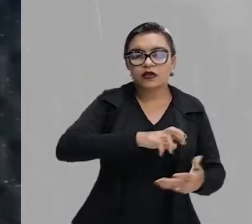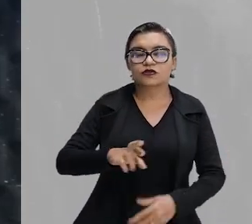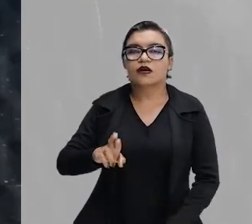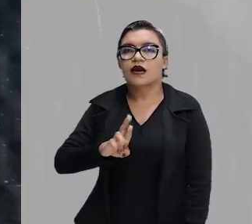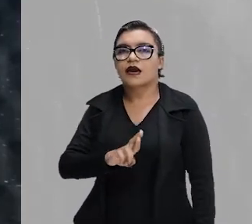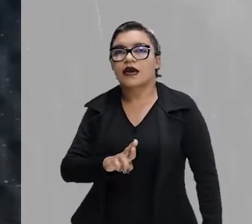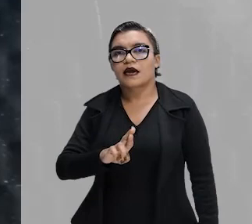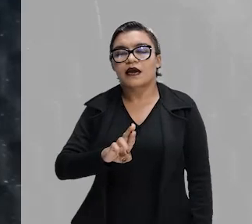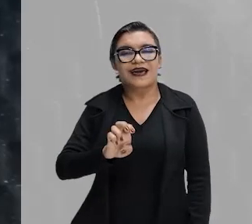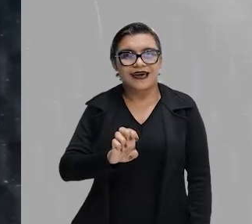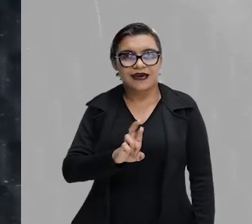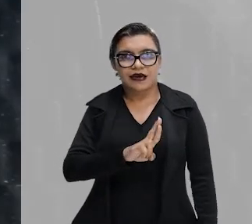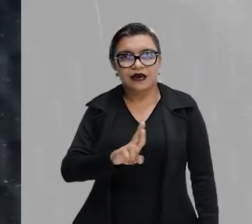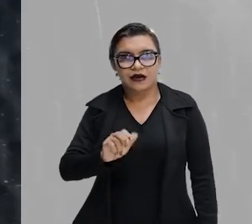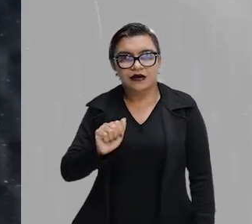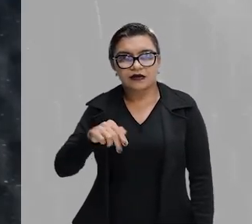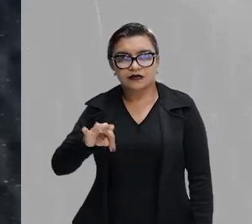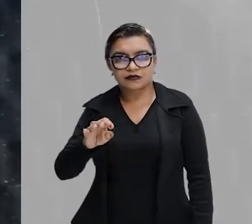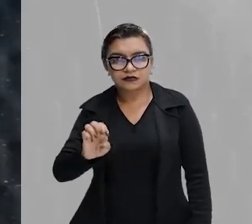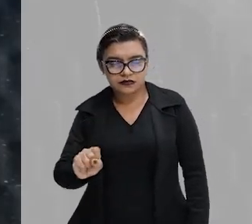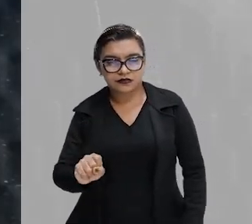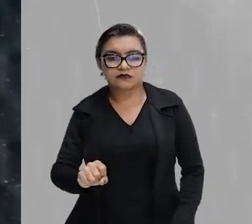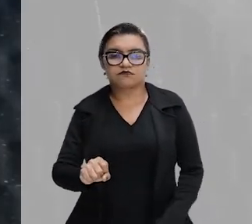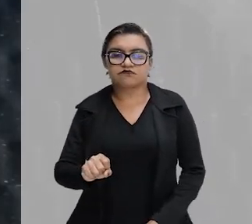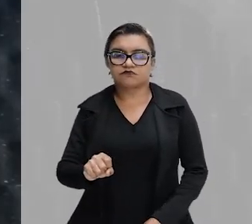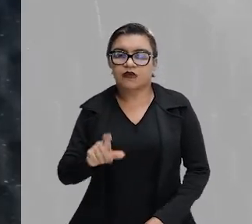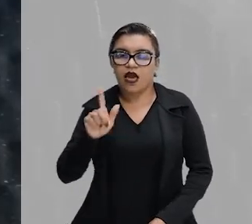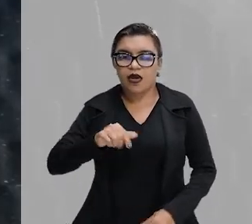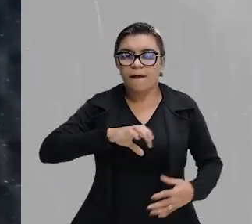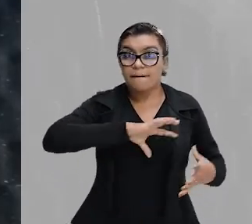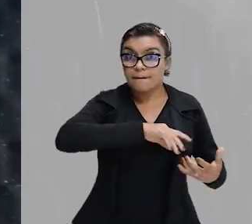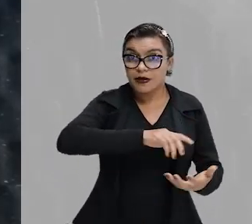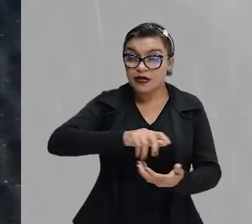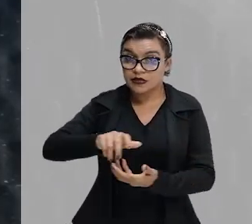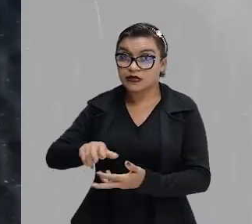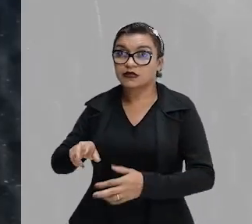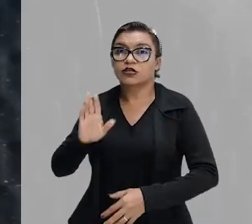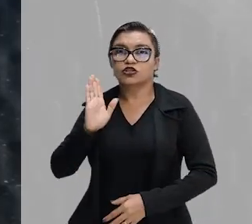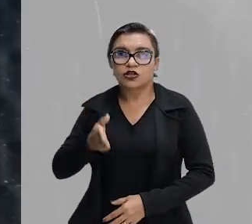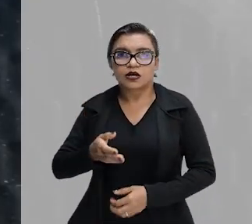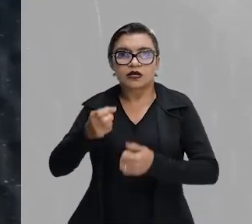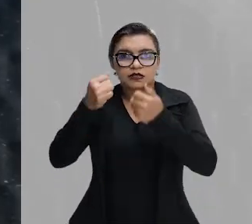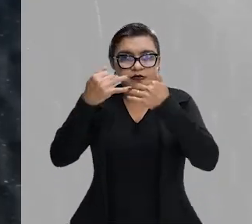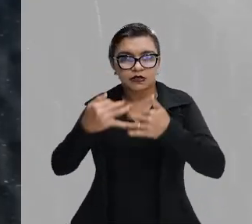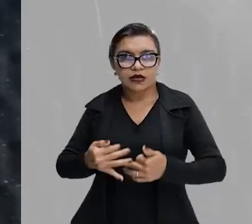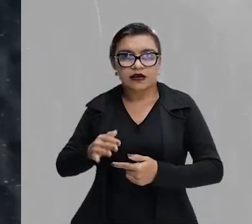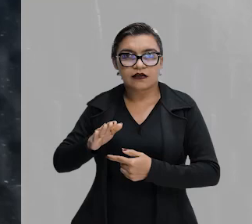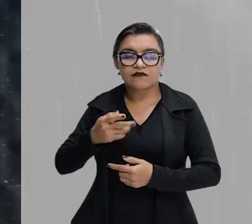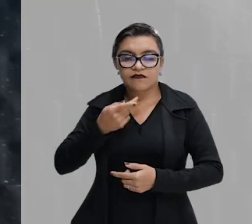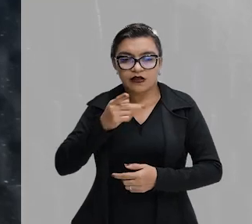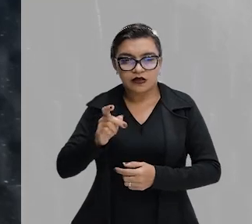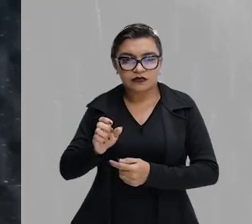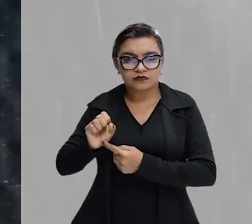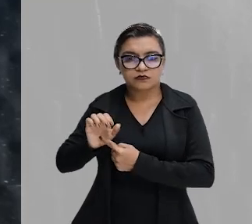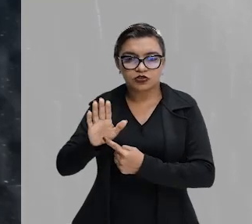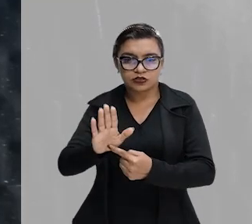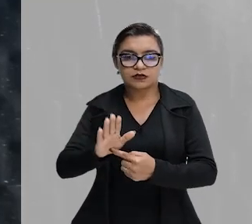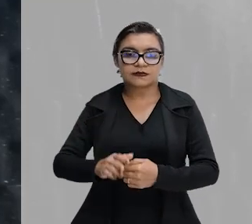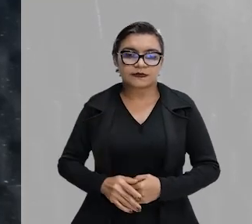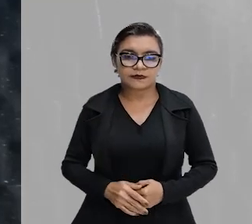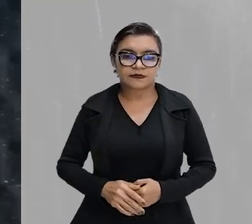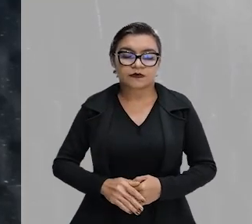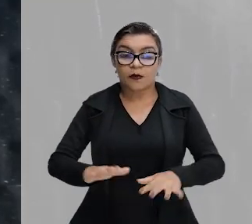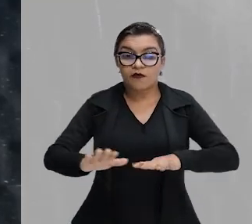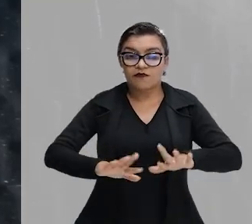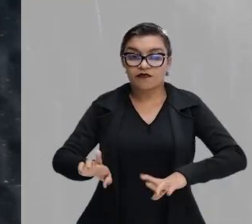nada mais é do que esses planetas, aqui citados. Ok? Então esses planetas vão fazer um movimento diferente,